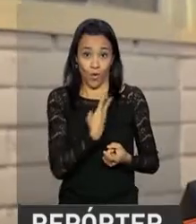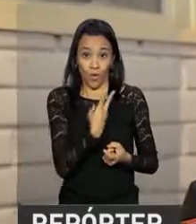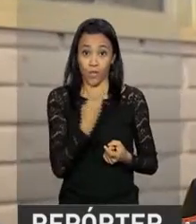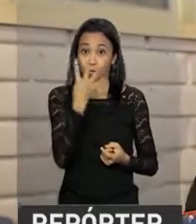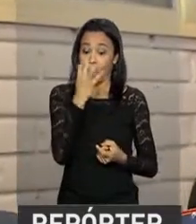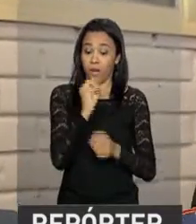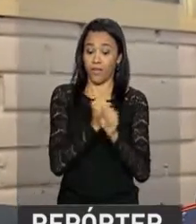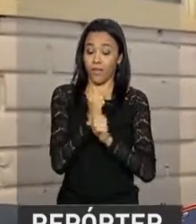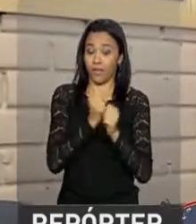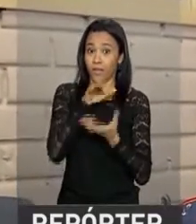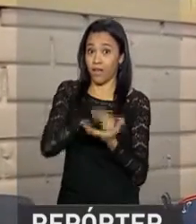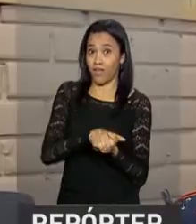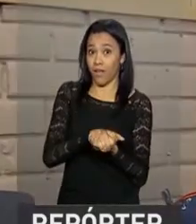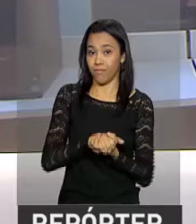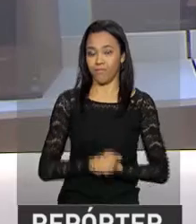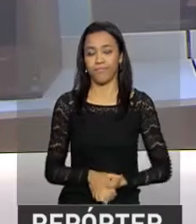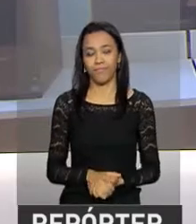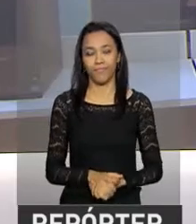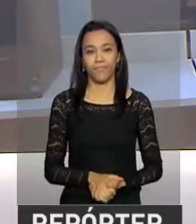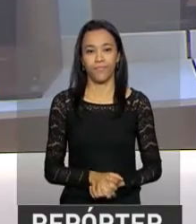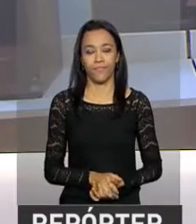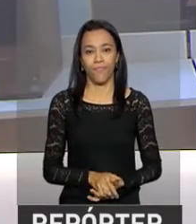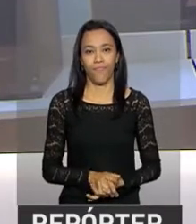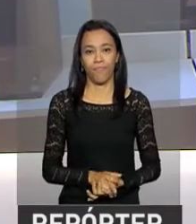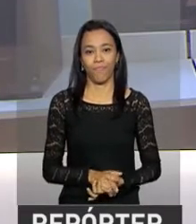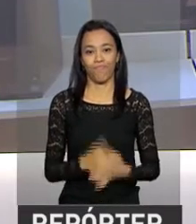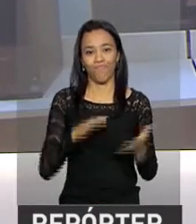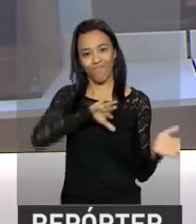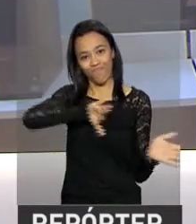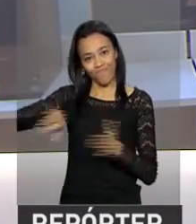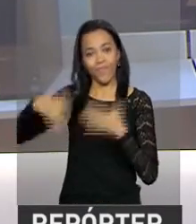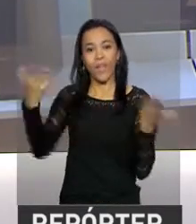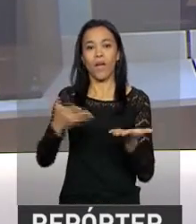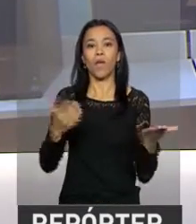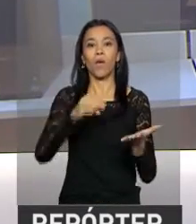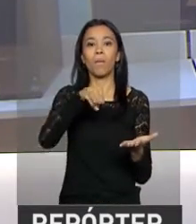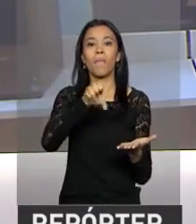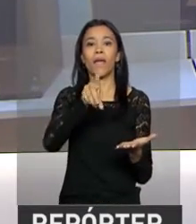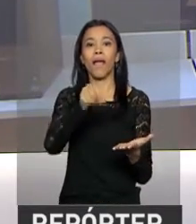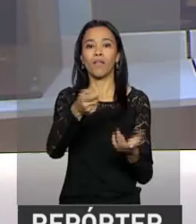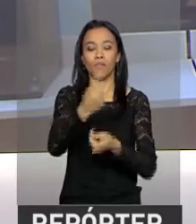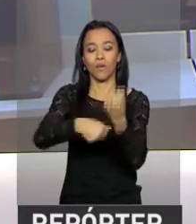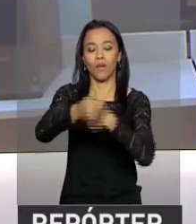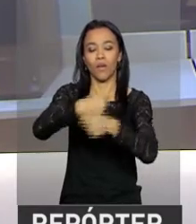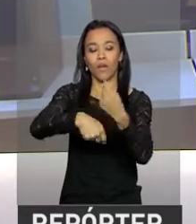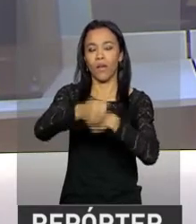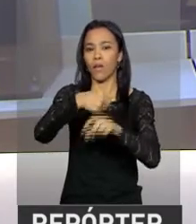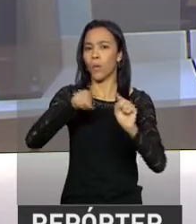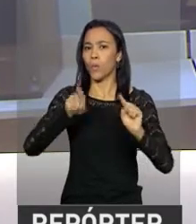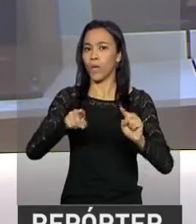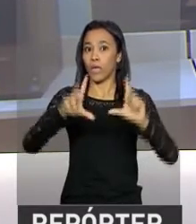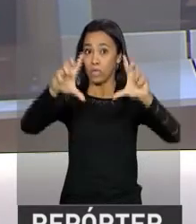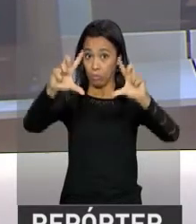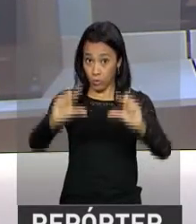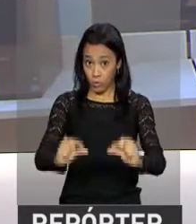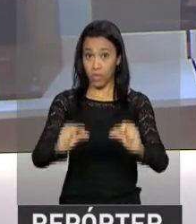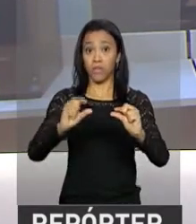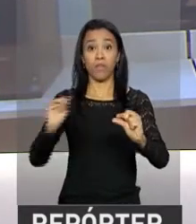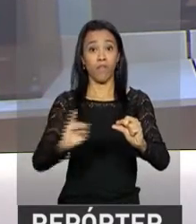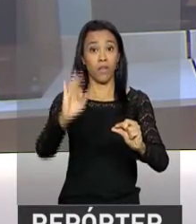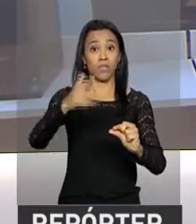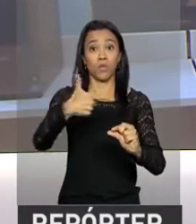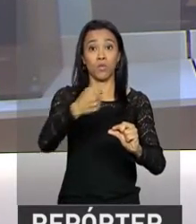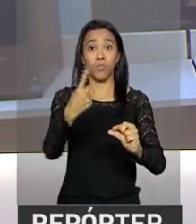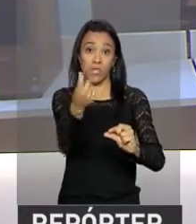casados vamos falar agora um pouquinho de economia o mercado financeiro prevê queda na inflação em